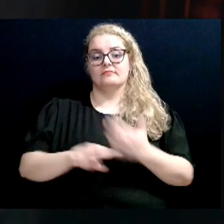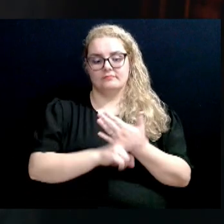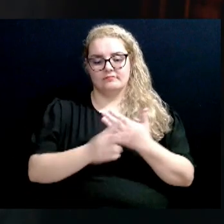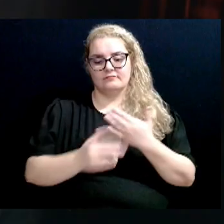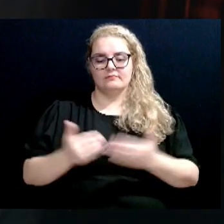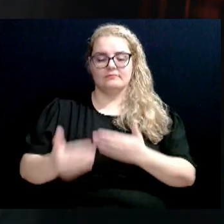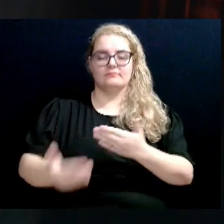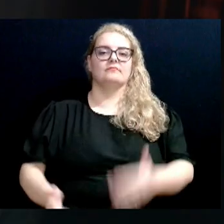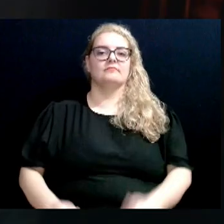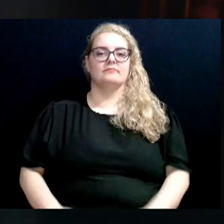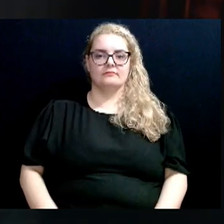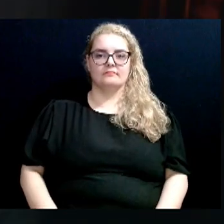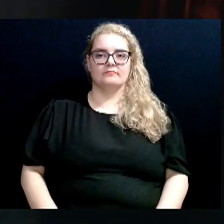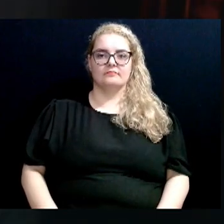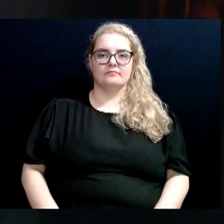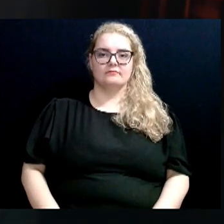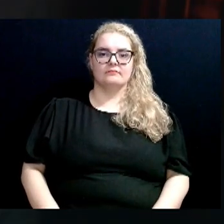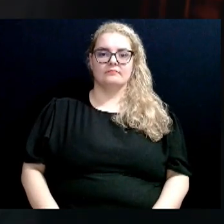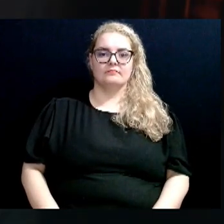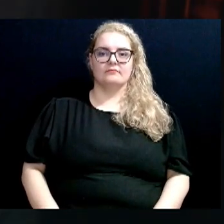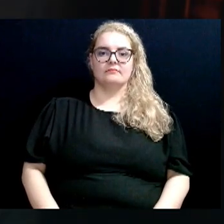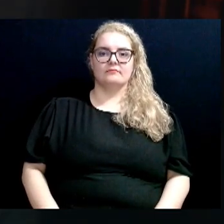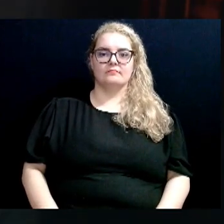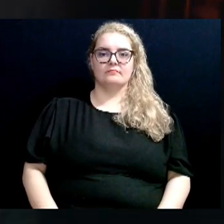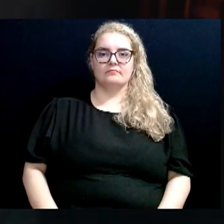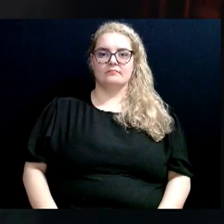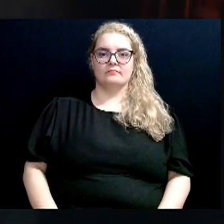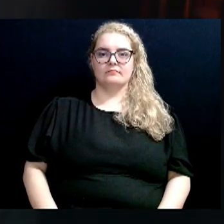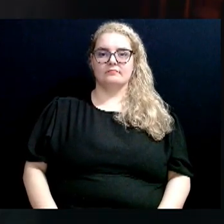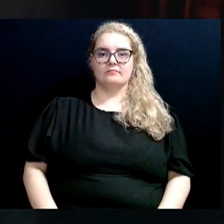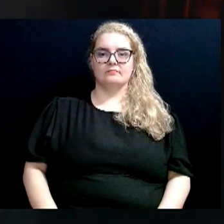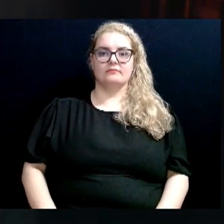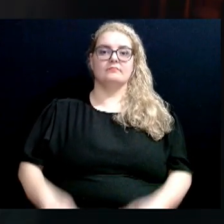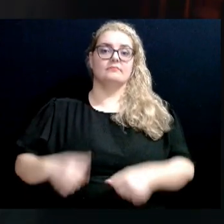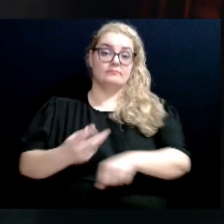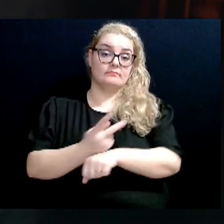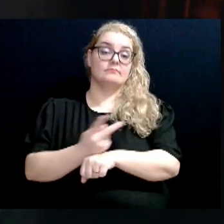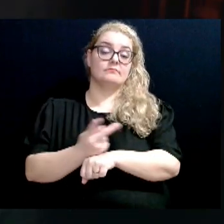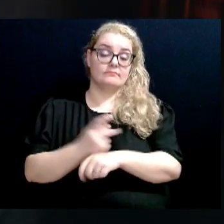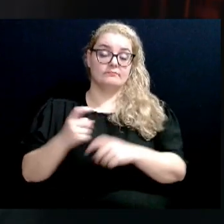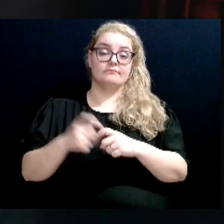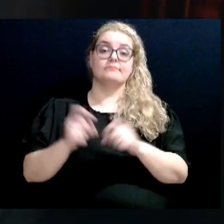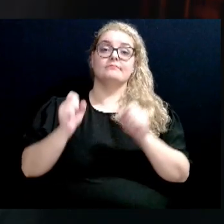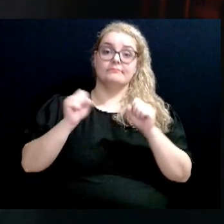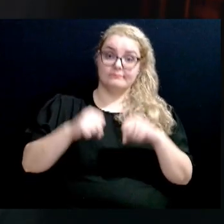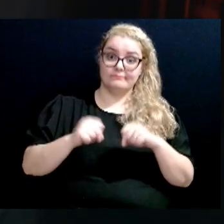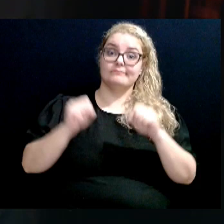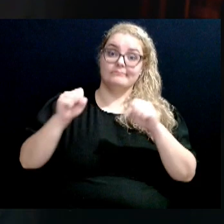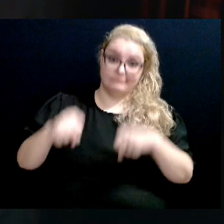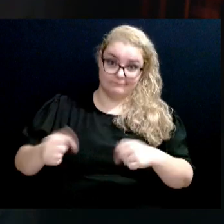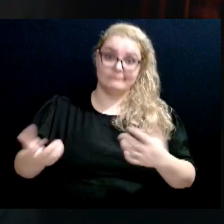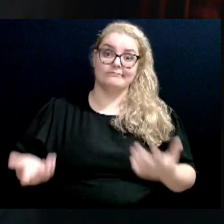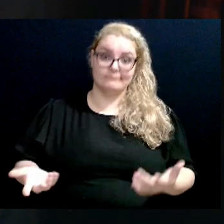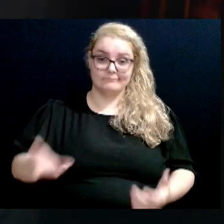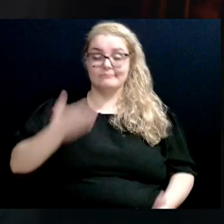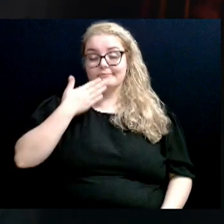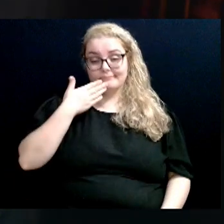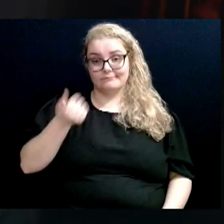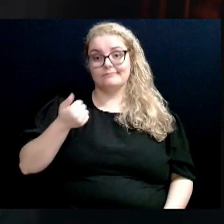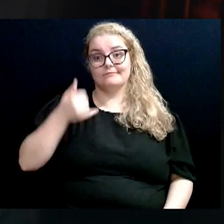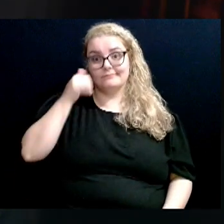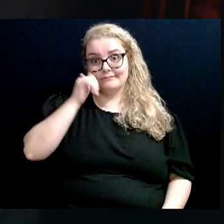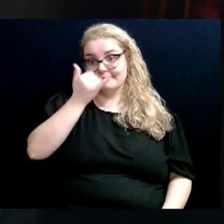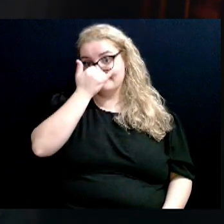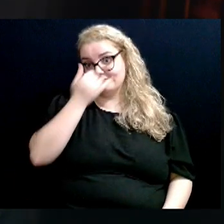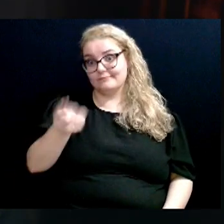né, em você e vai ter que procurar médico sim ou sim. Então, é melhor a gente prevenir do que remediar, como dizia